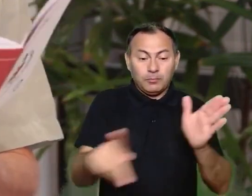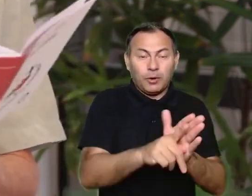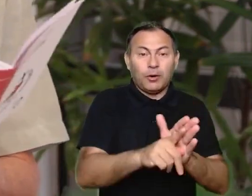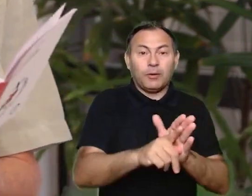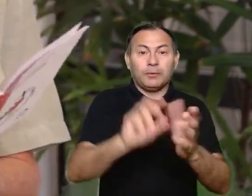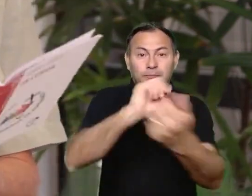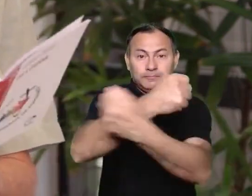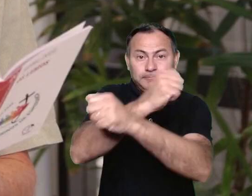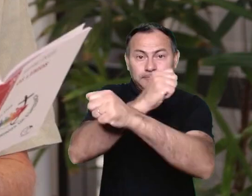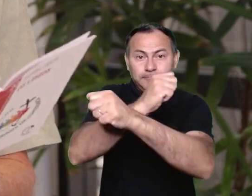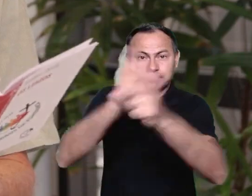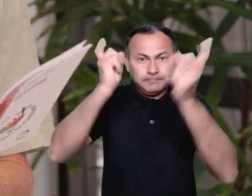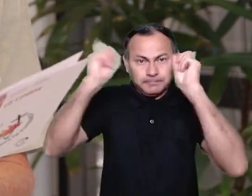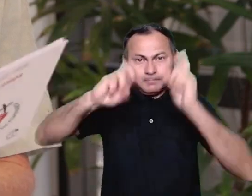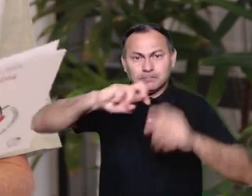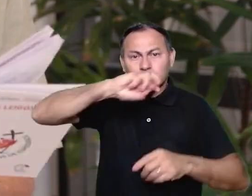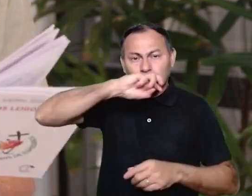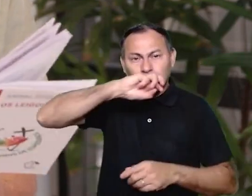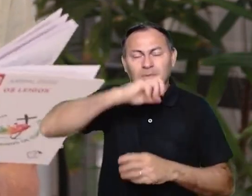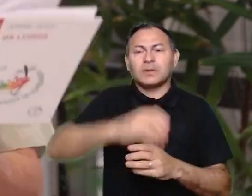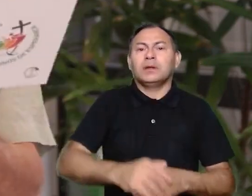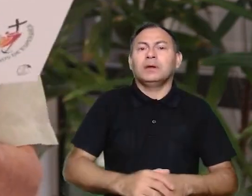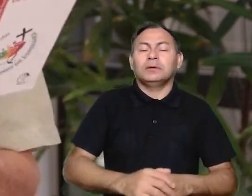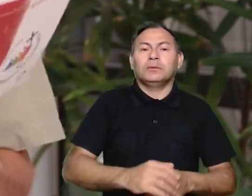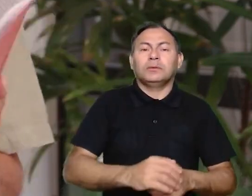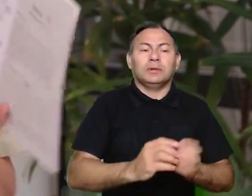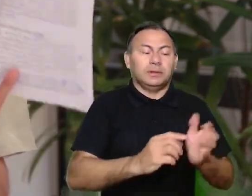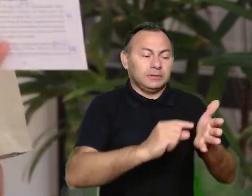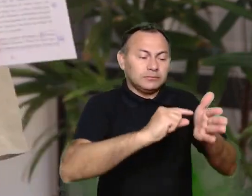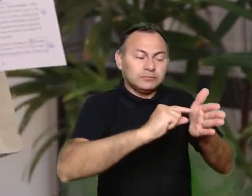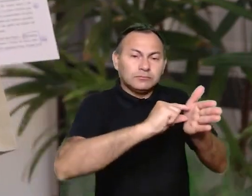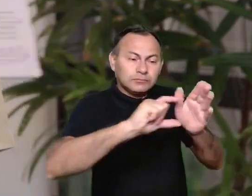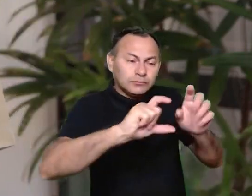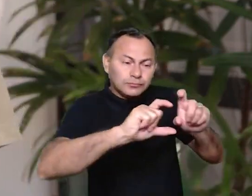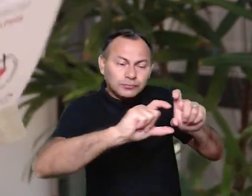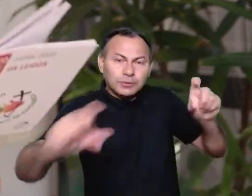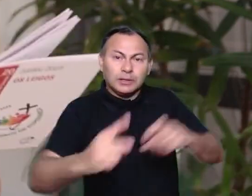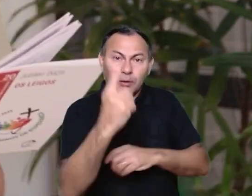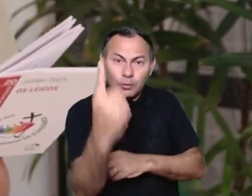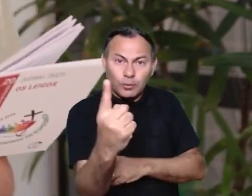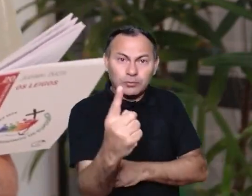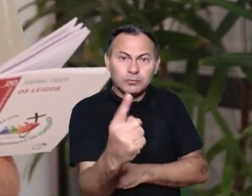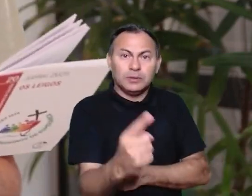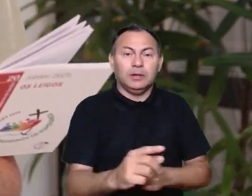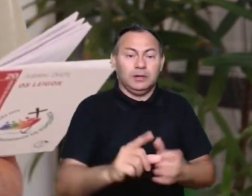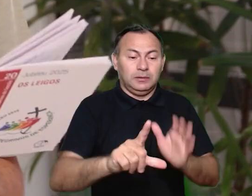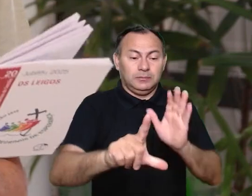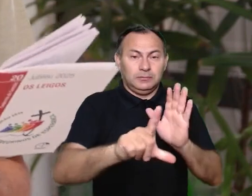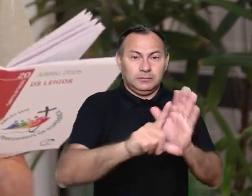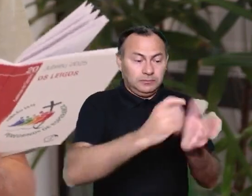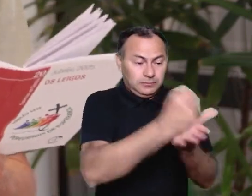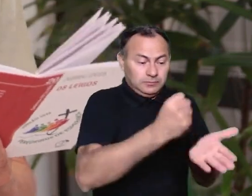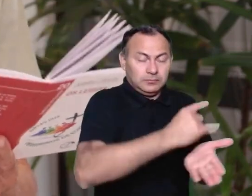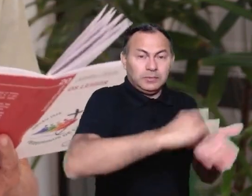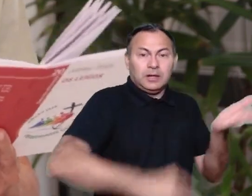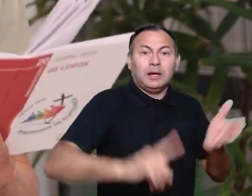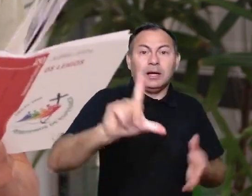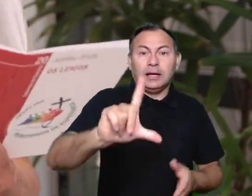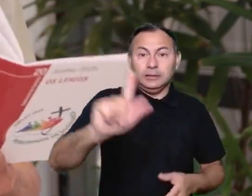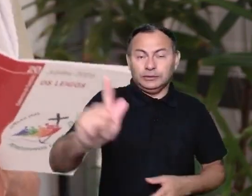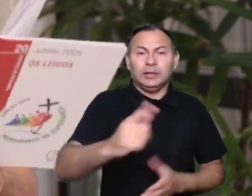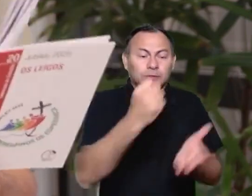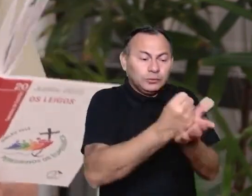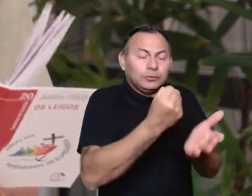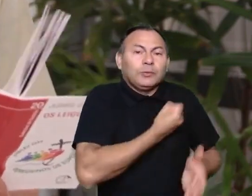O próprio concílio também, no item 31, está aqui no apêndice do livreto, a Lumen Gentium, no item